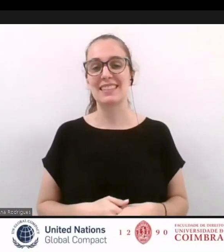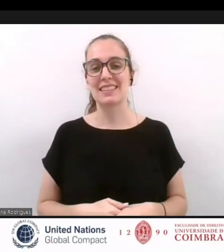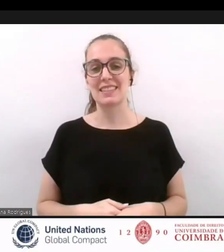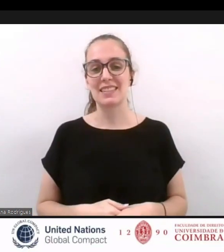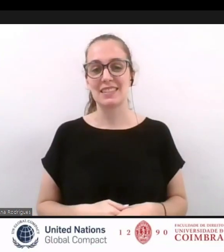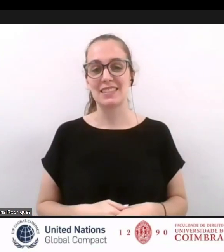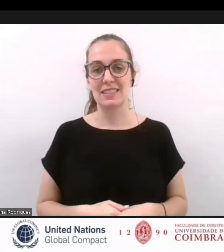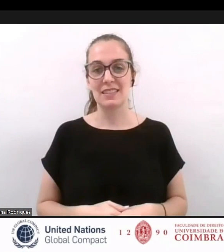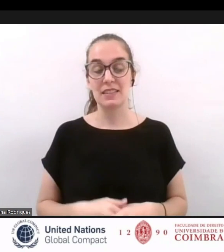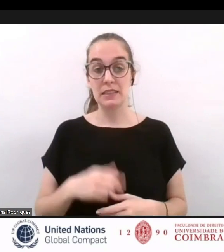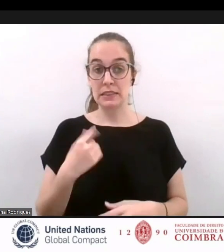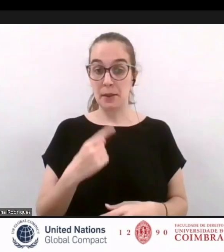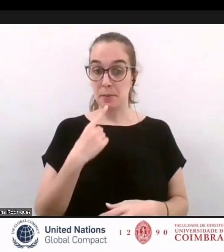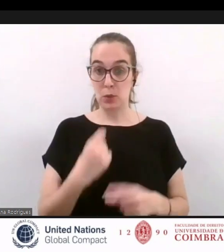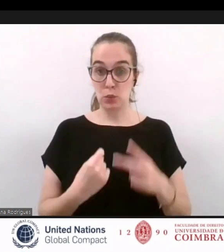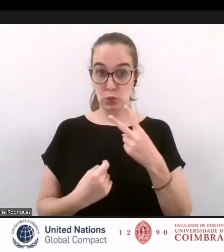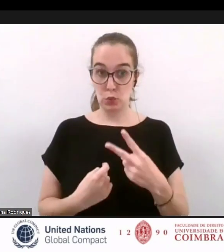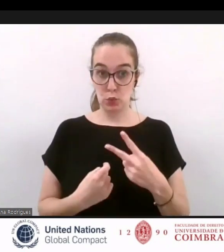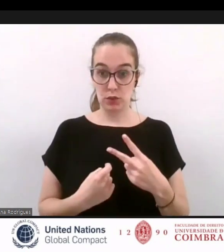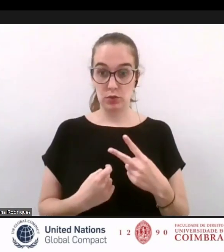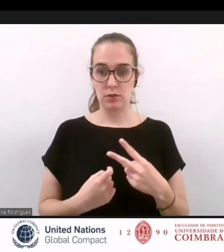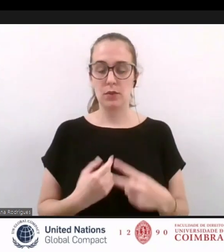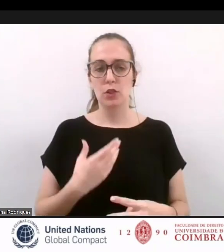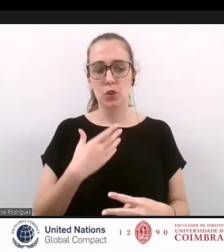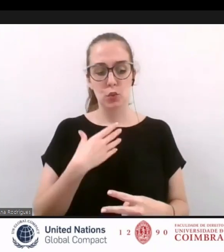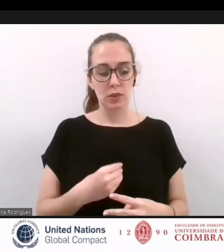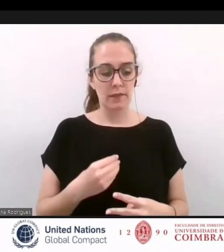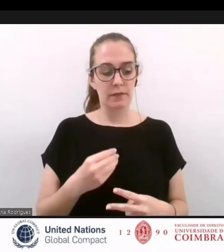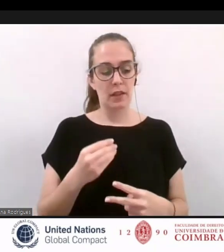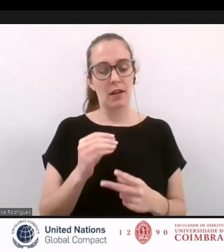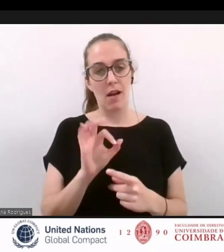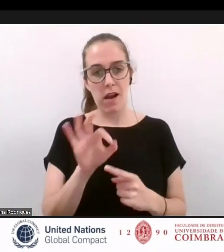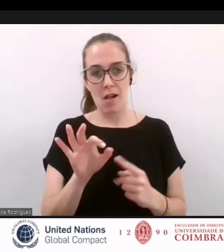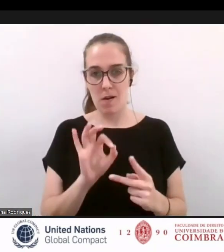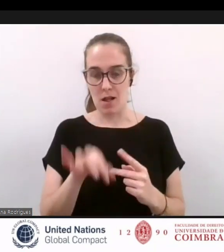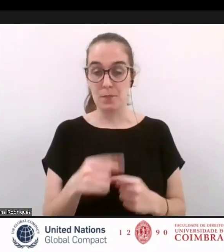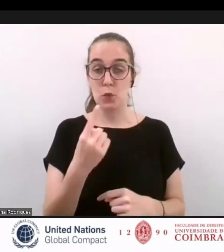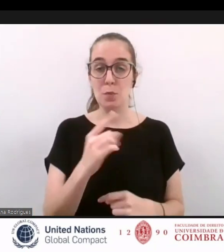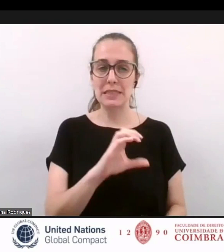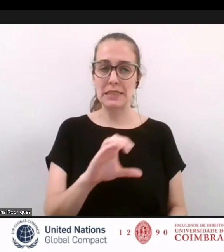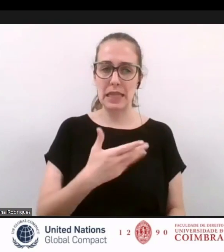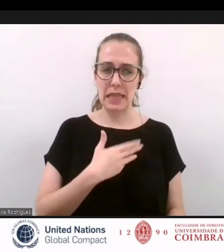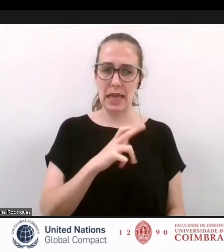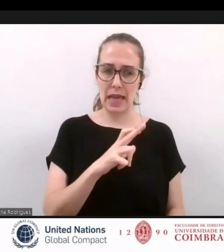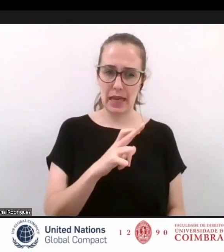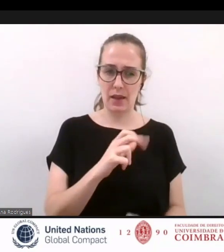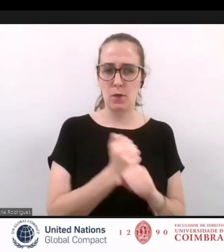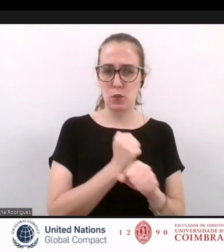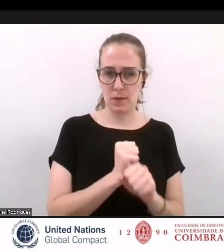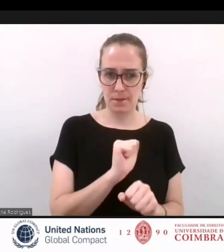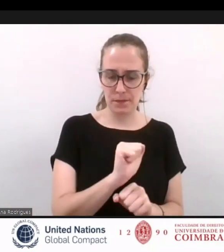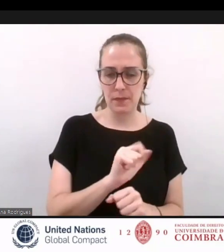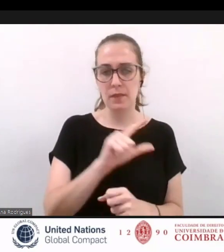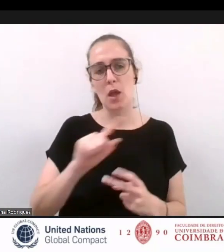Nós temos aqui duas perguntas que eu vou, de alguma forma, tentar cruzar. Uma diz respeito ao papel das CCDRs e outra diz respeito às